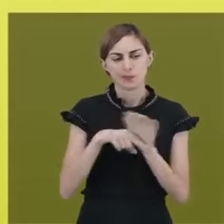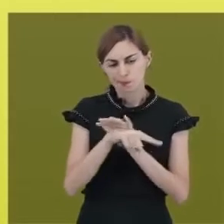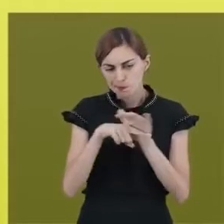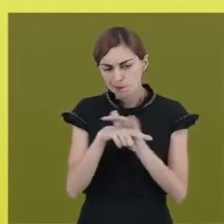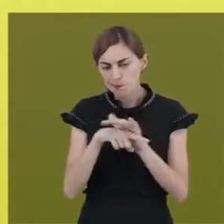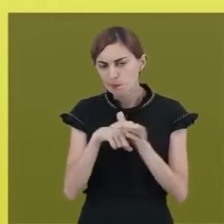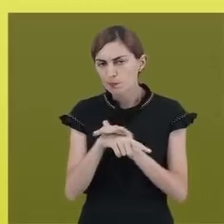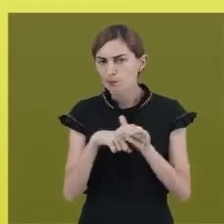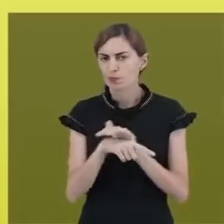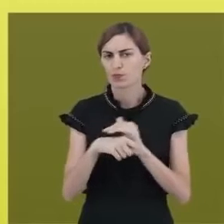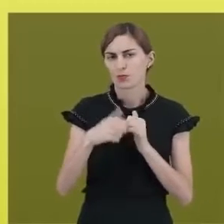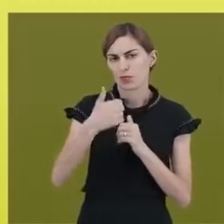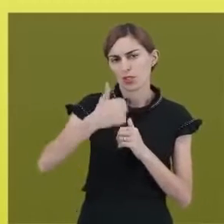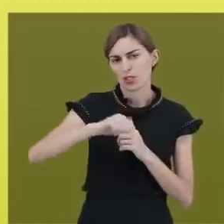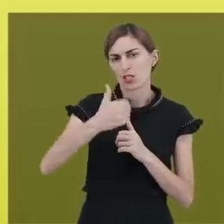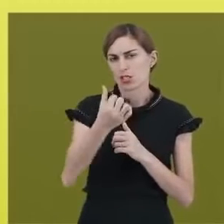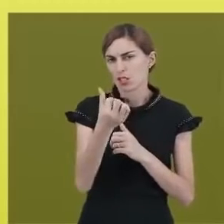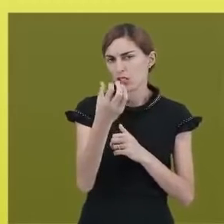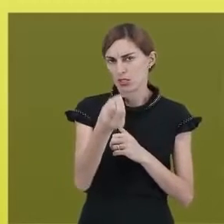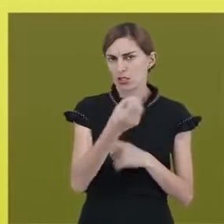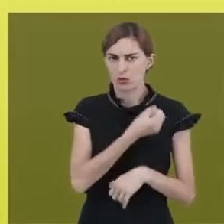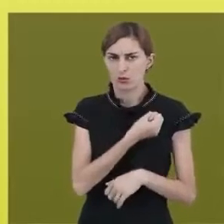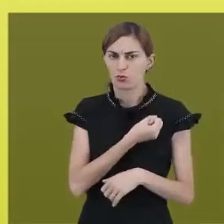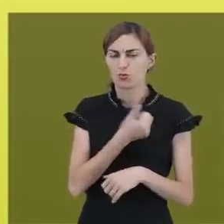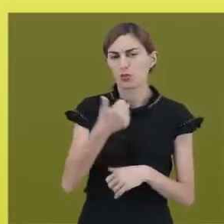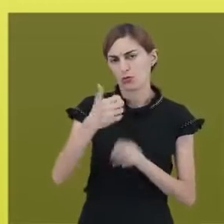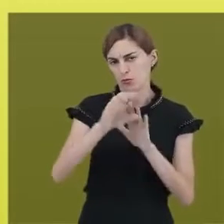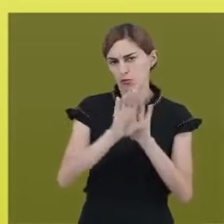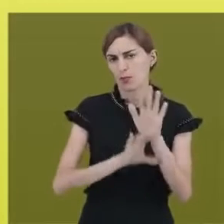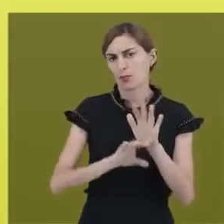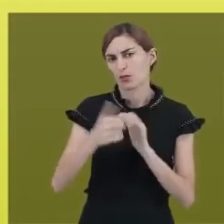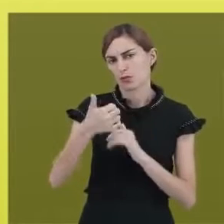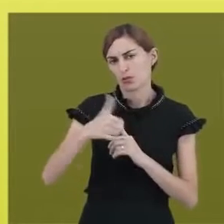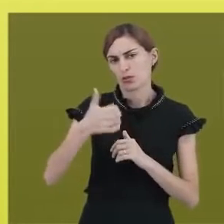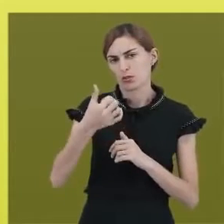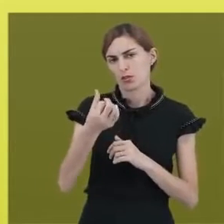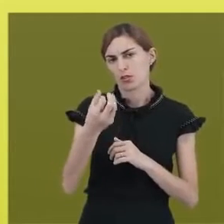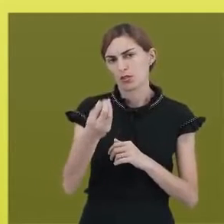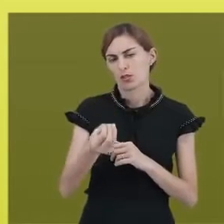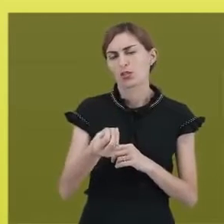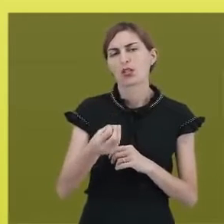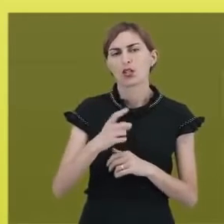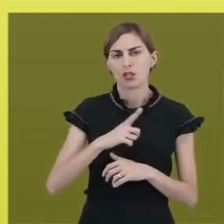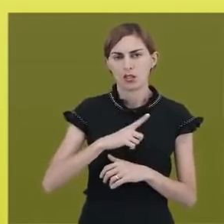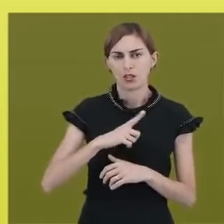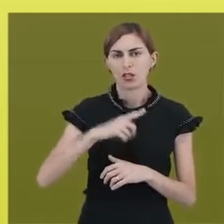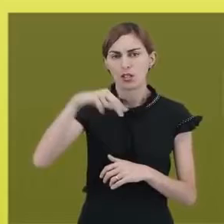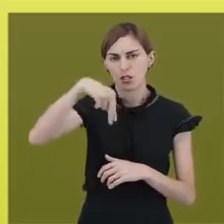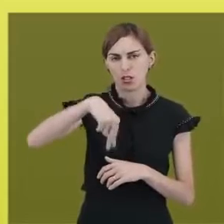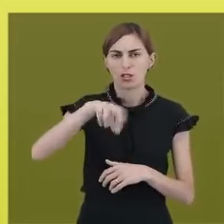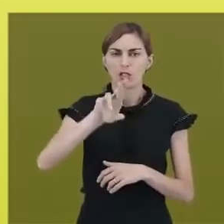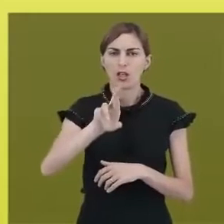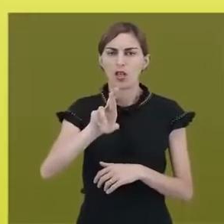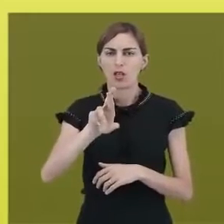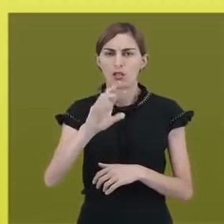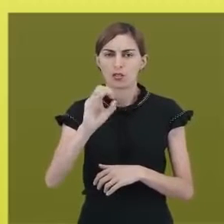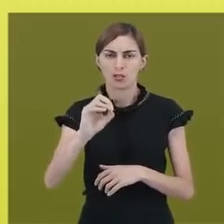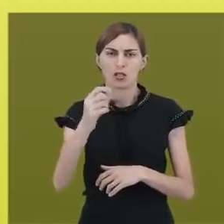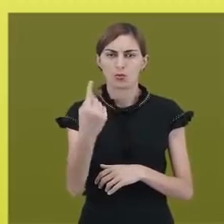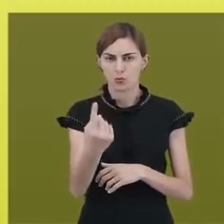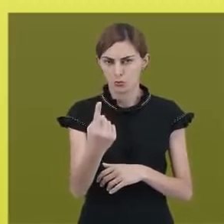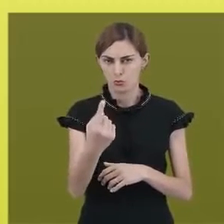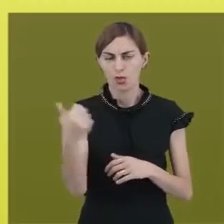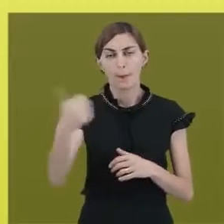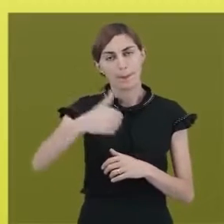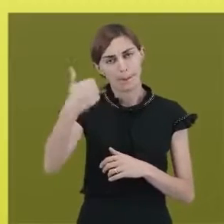prévia, no artigo 160, que também traz consigo a norma NR1, a primeira